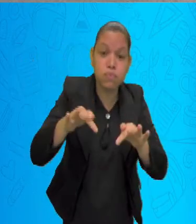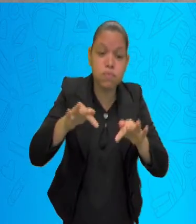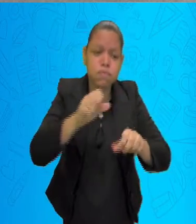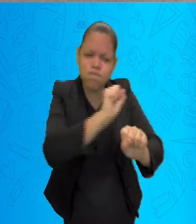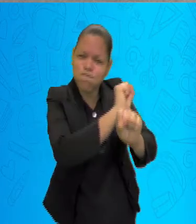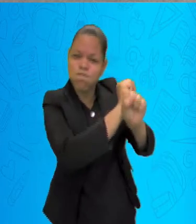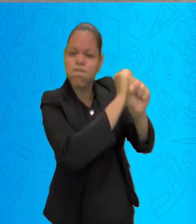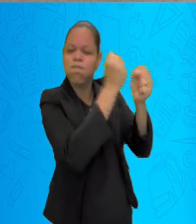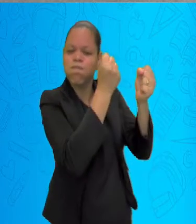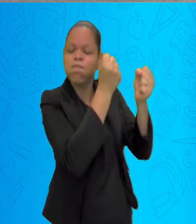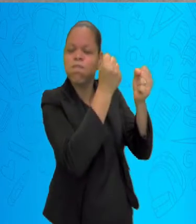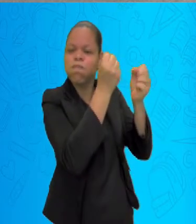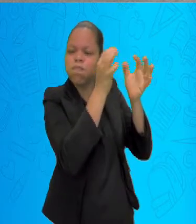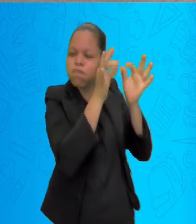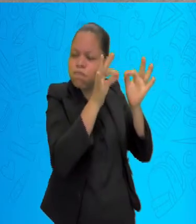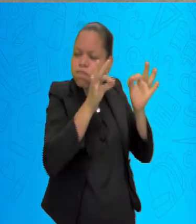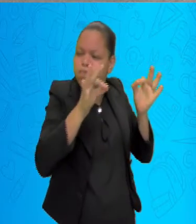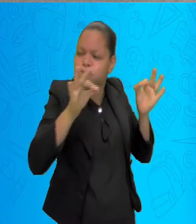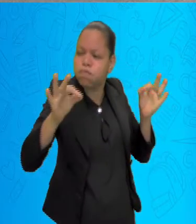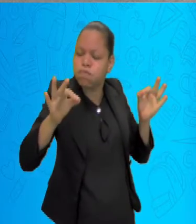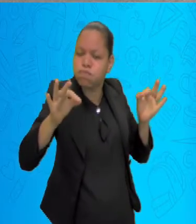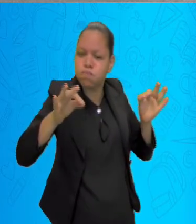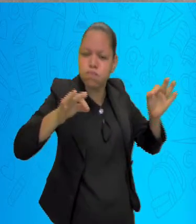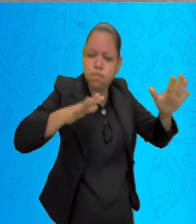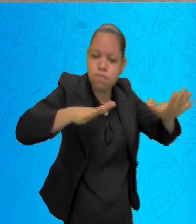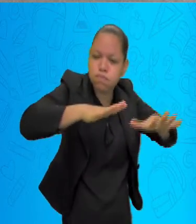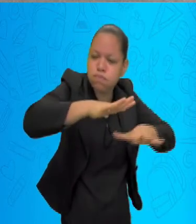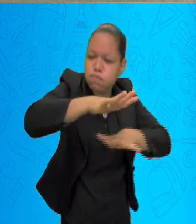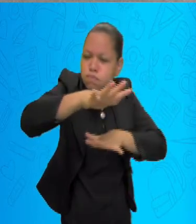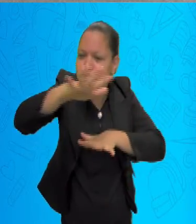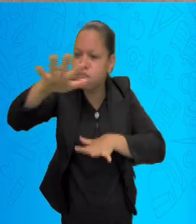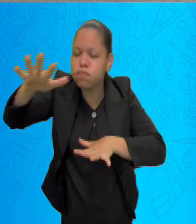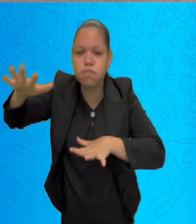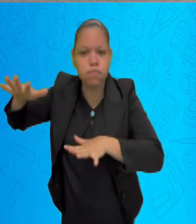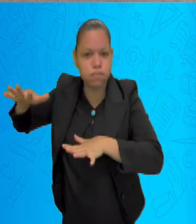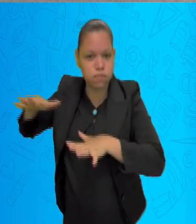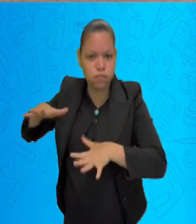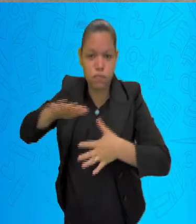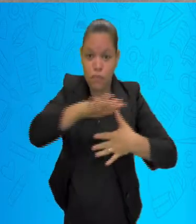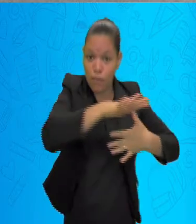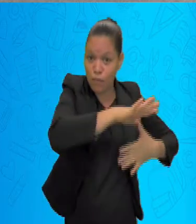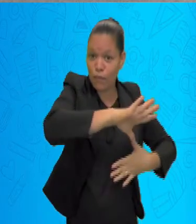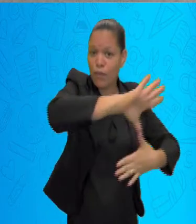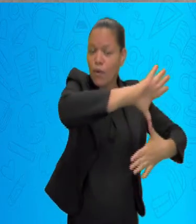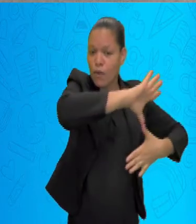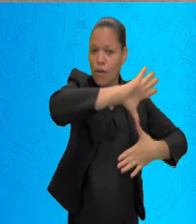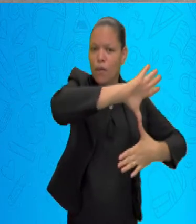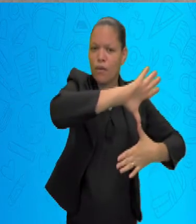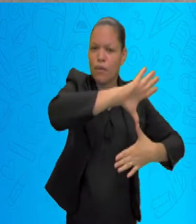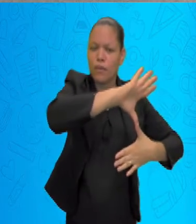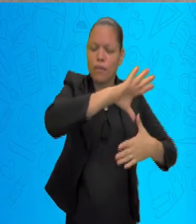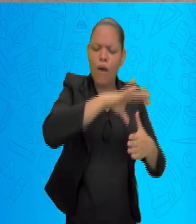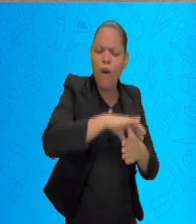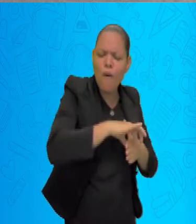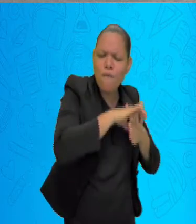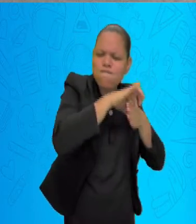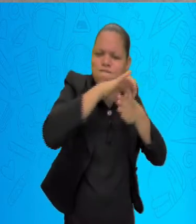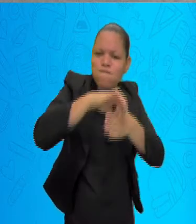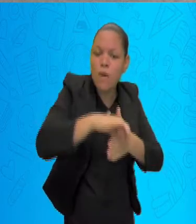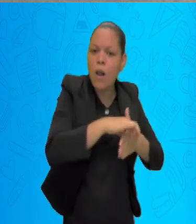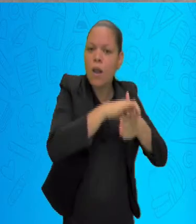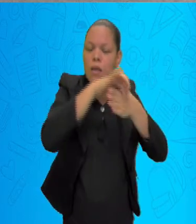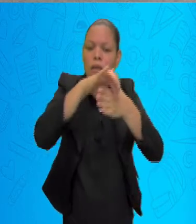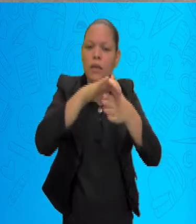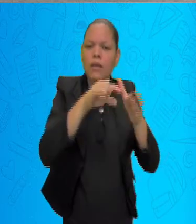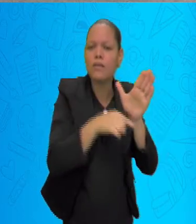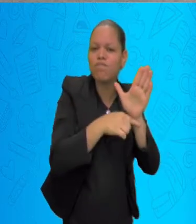continental. A proposta foi encabeçada por Simão Bolívar, um dos mais atuantes líderes da independência da